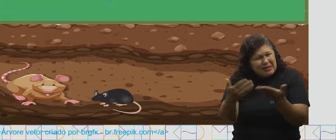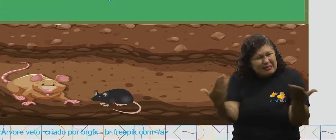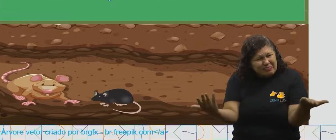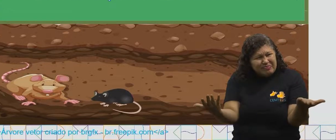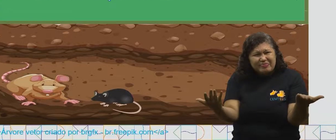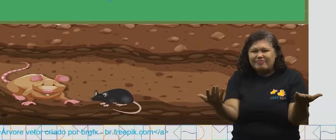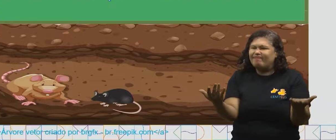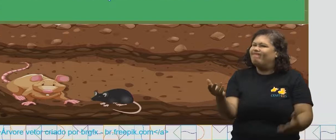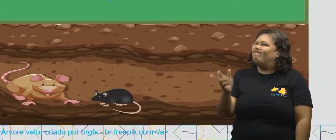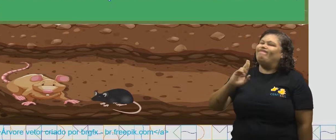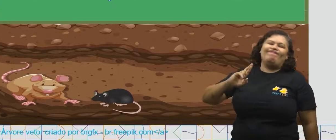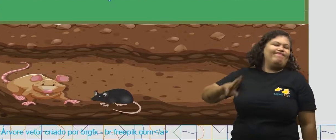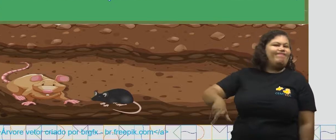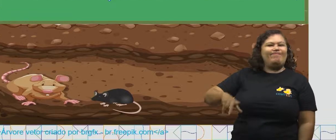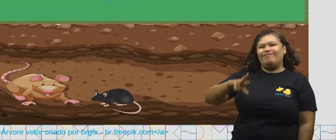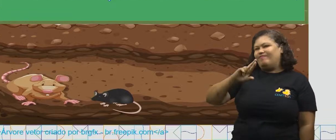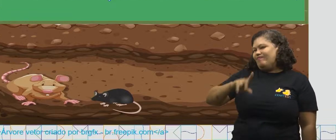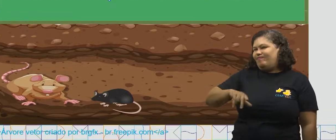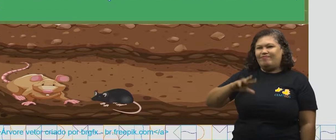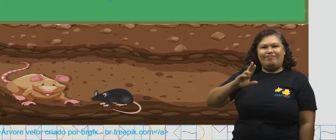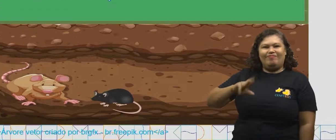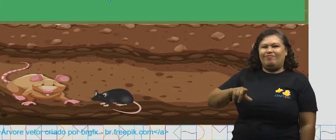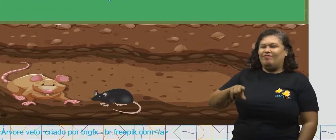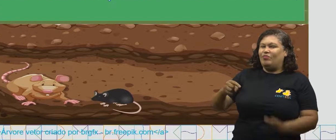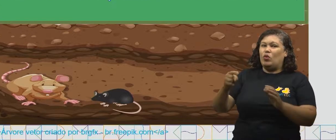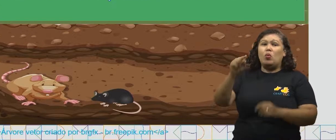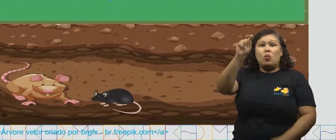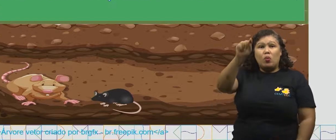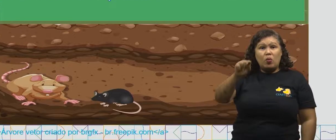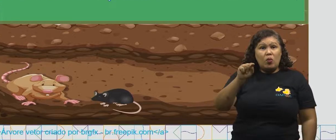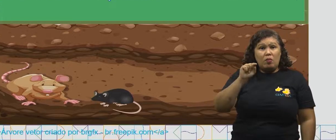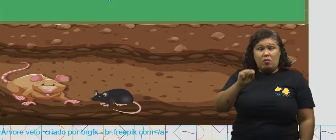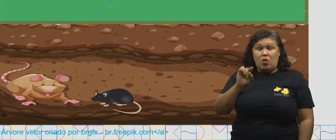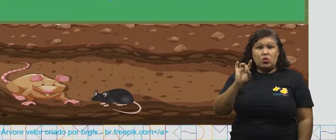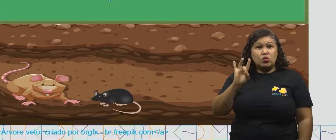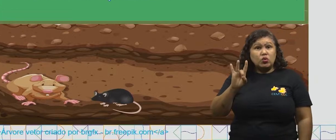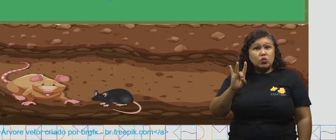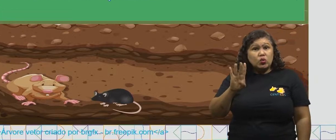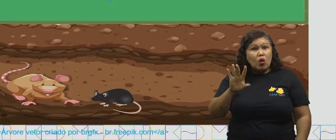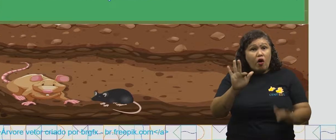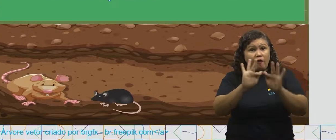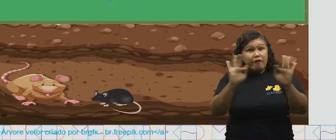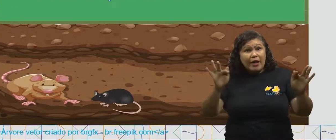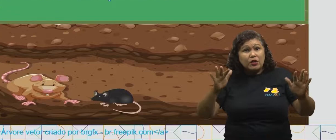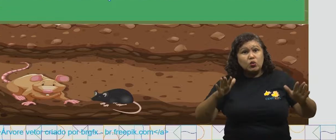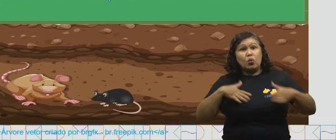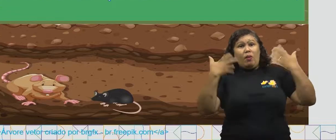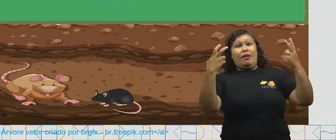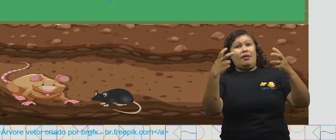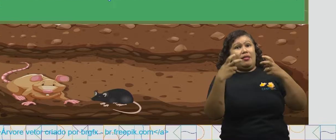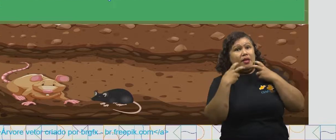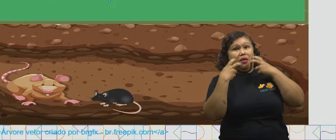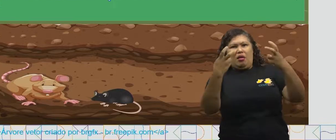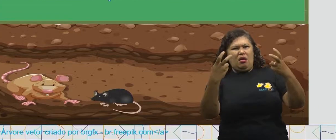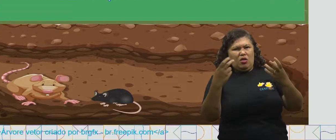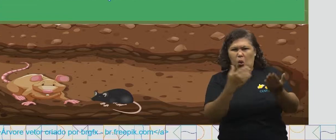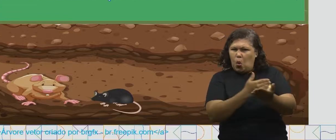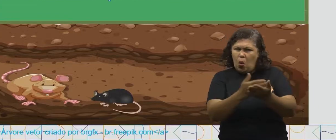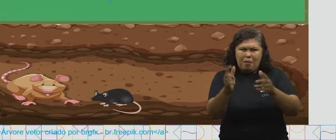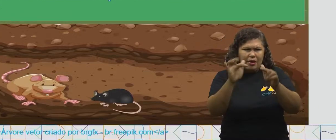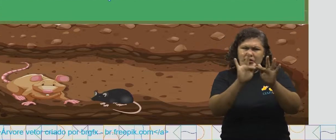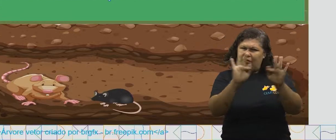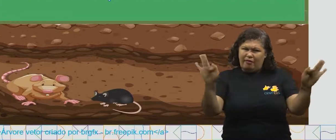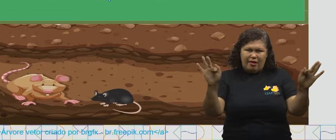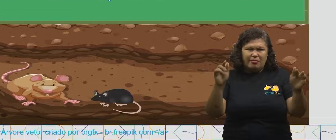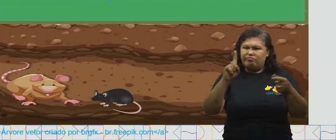forma? Não, não. O ponto de exclamação aparece em casos de surpresa, grito, não de forma inicial, como